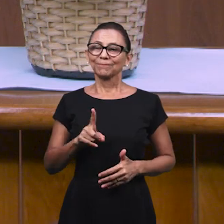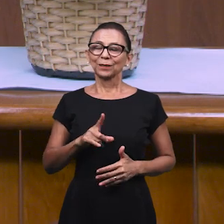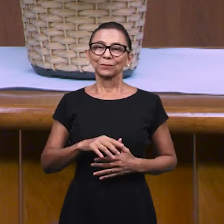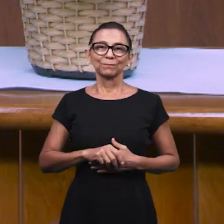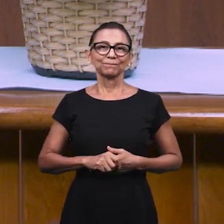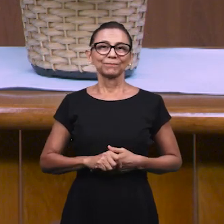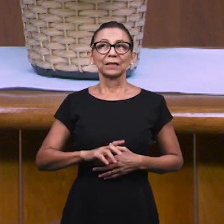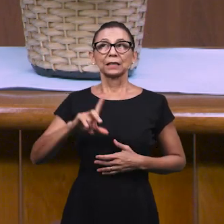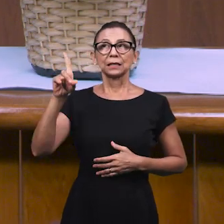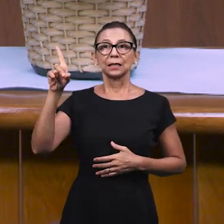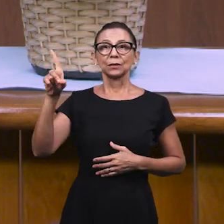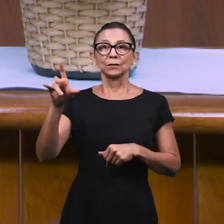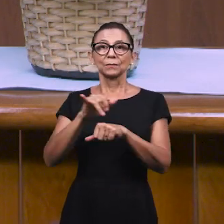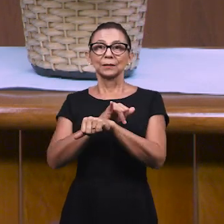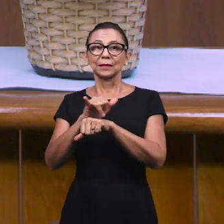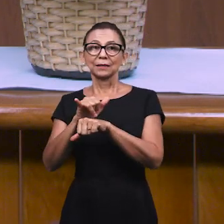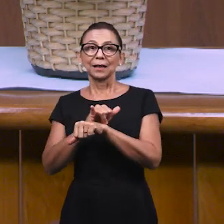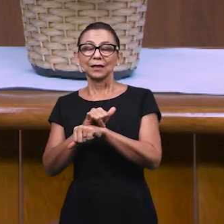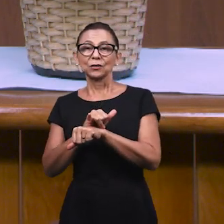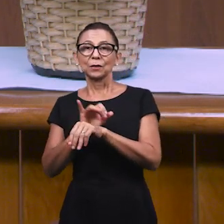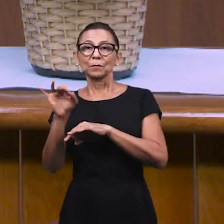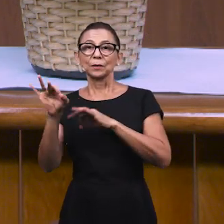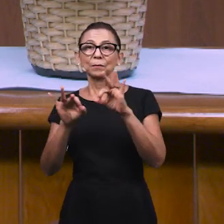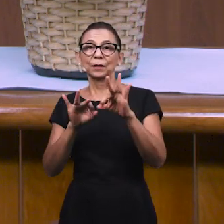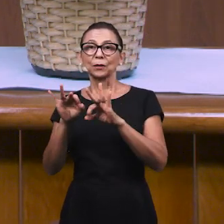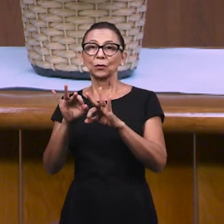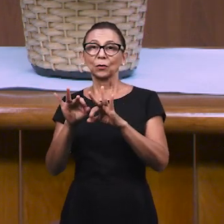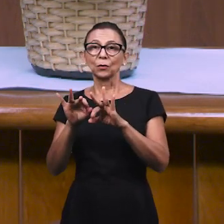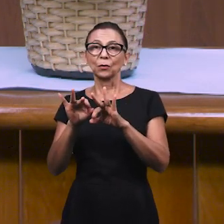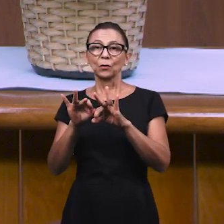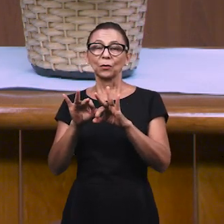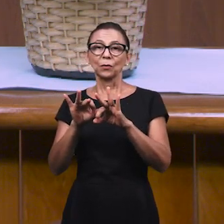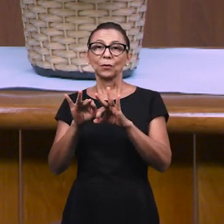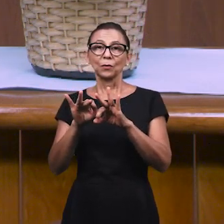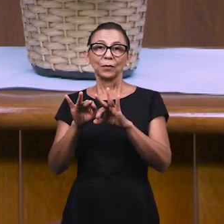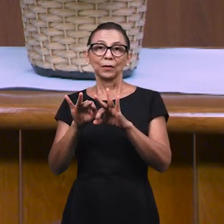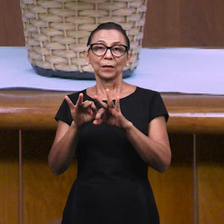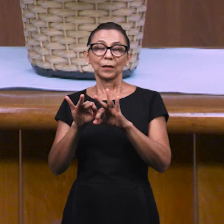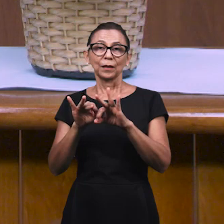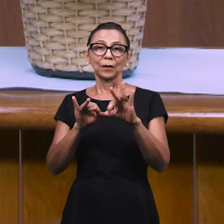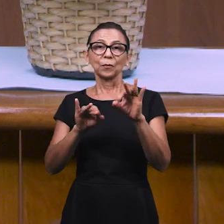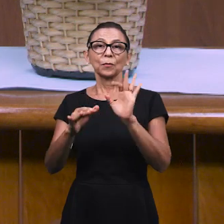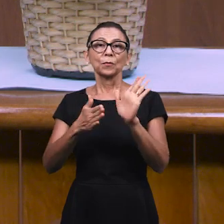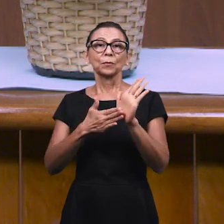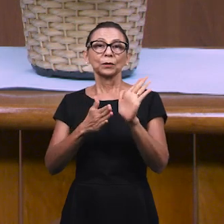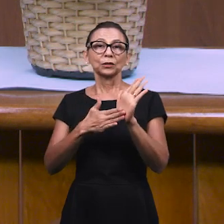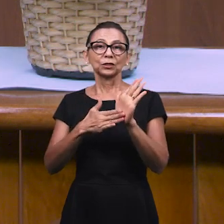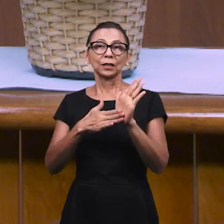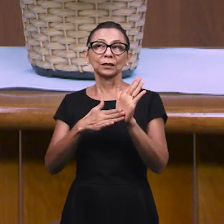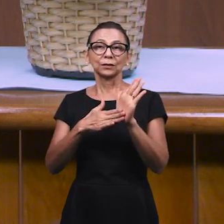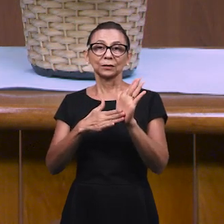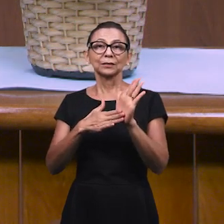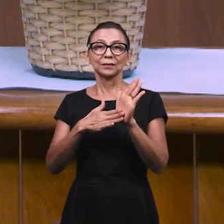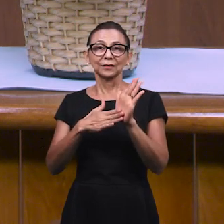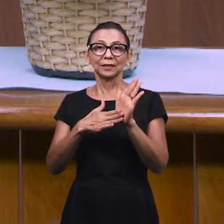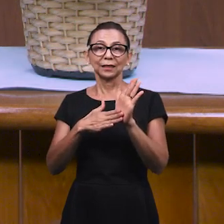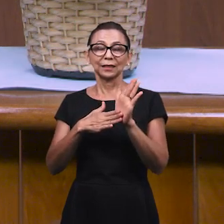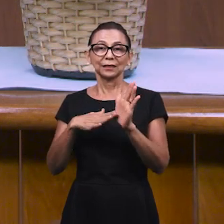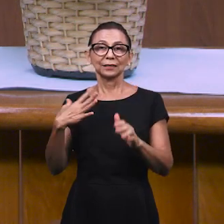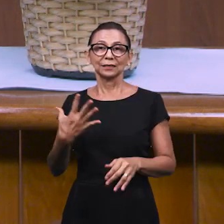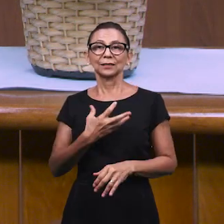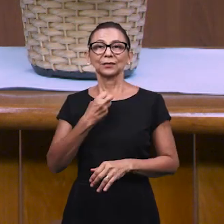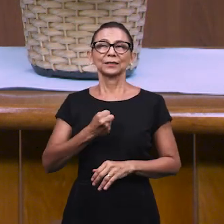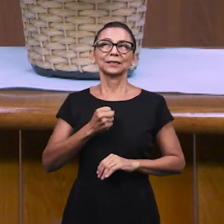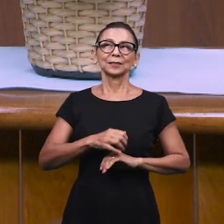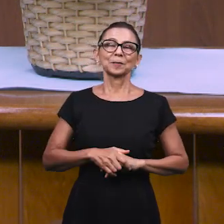a eternidade para o resgate do homem. Se o homem se afastou de Deus pela desobediência, ele tem que achar o caminho de